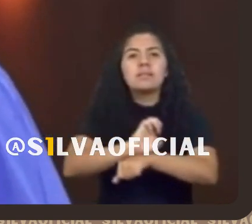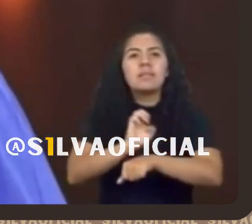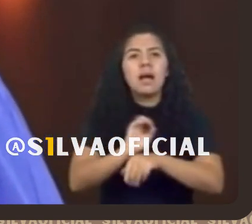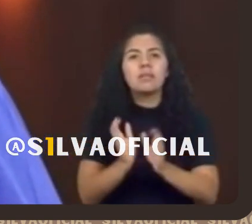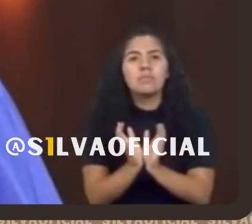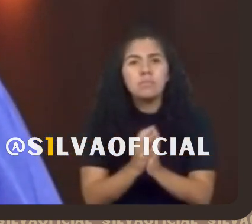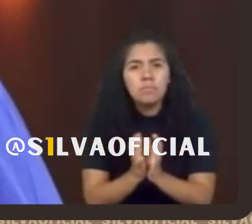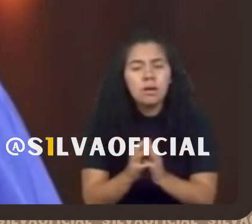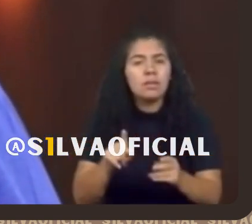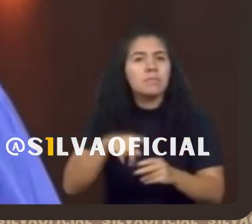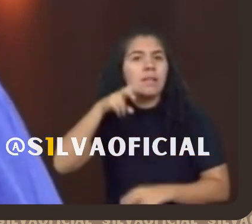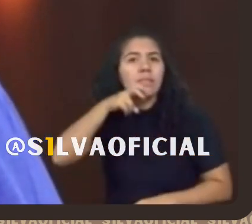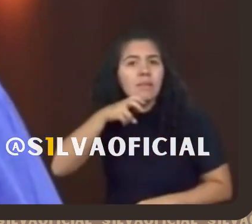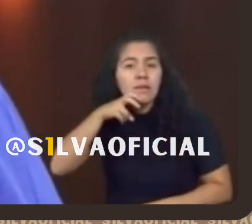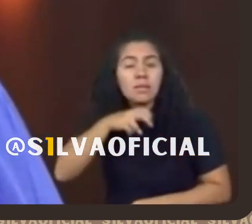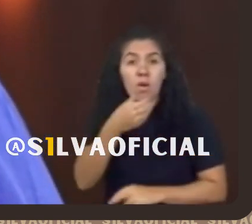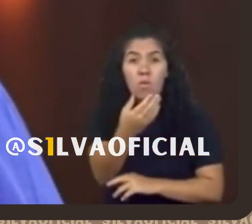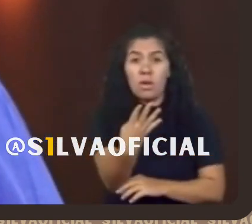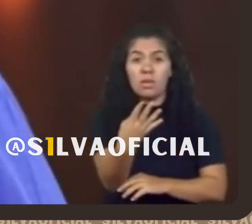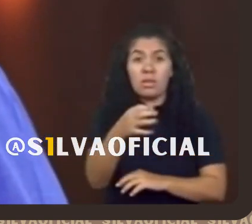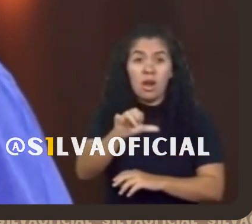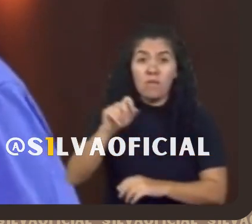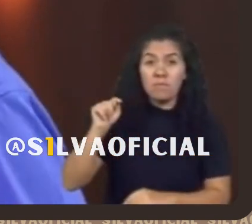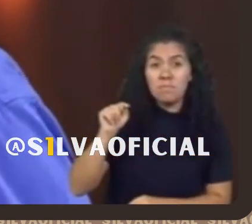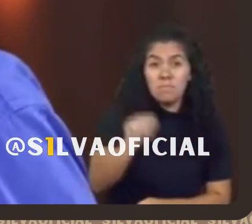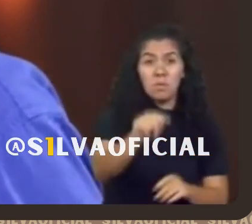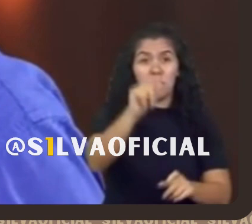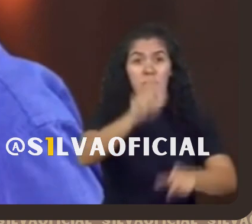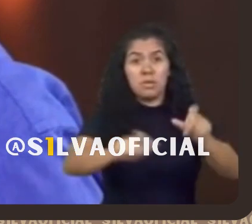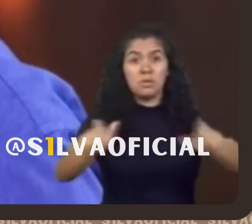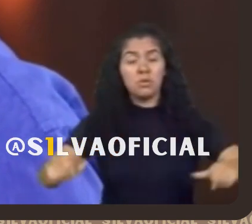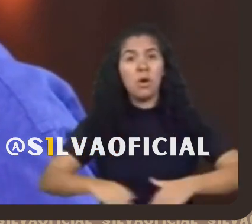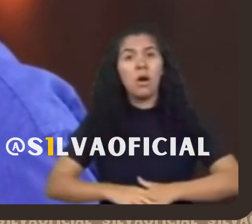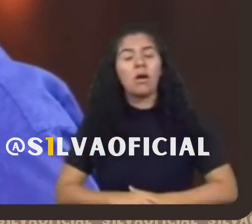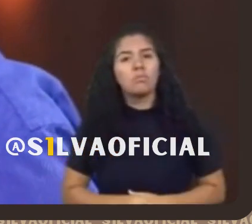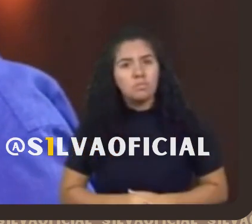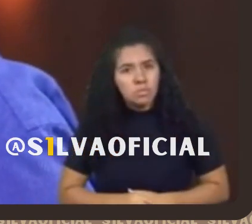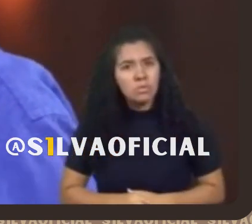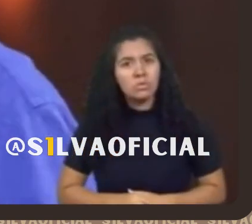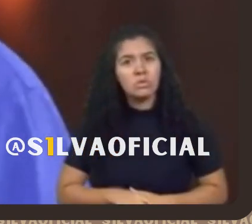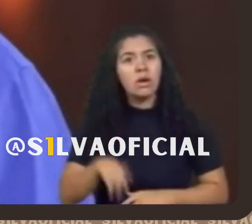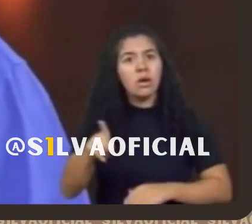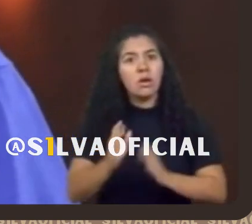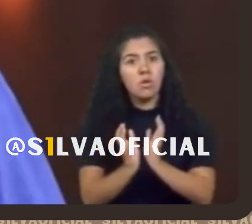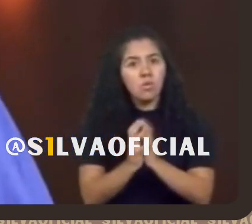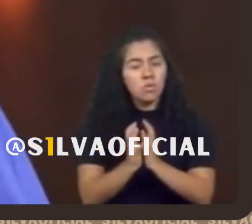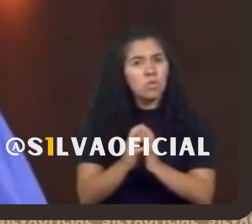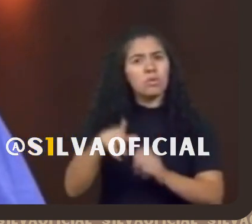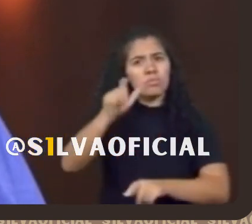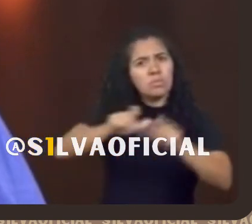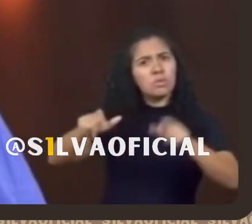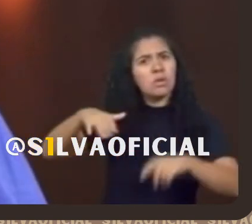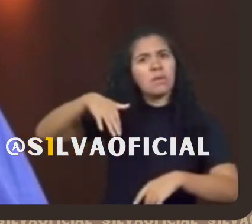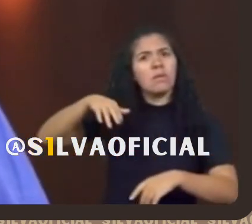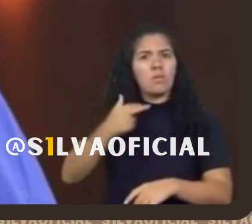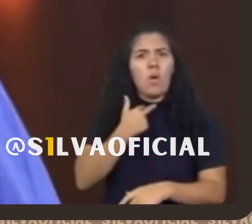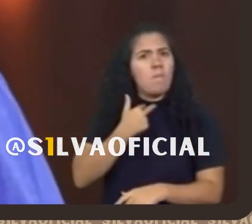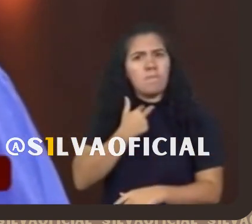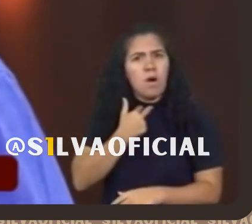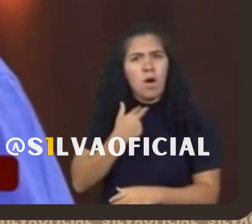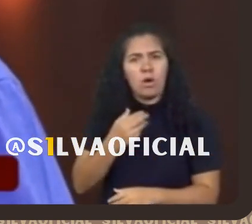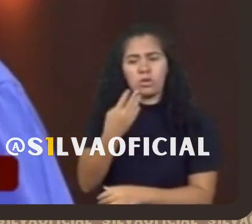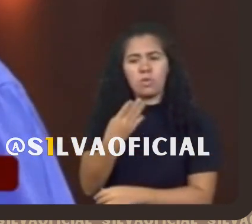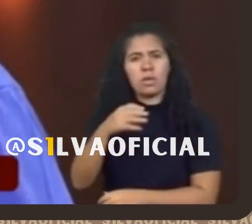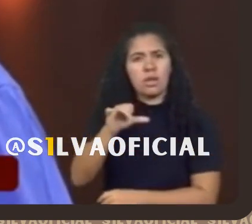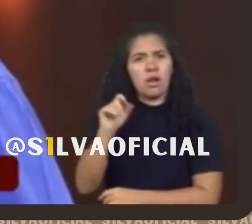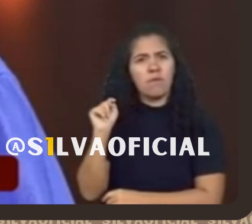49.000 pessoas a Pernambucano que é o estado mais revolucionário do Brasil não pode ter 49.000 pessoas que não pode